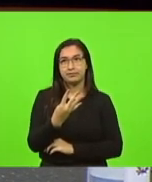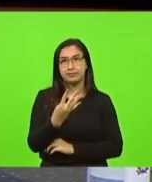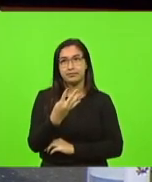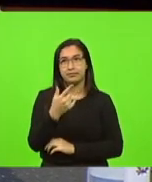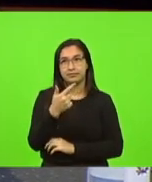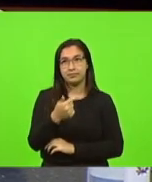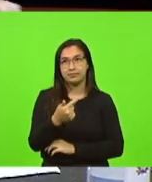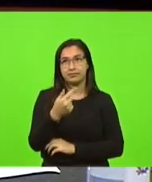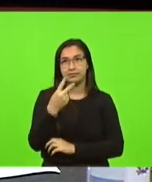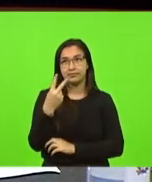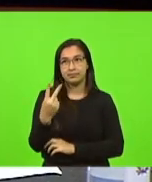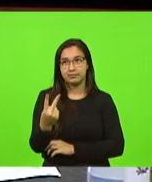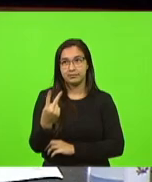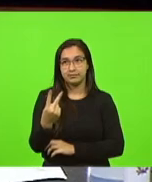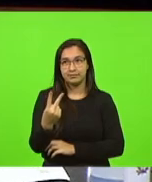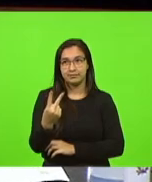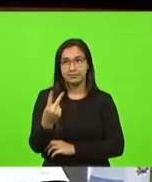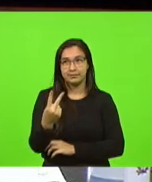472,